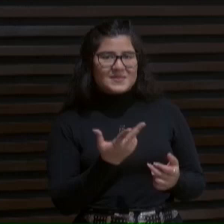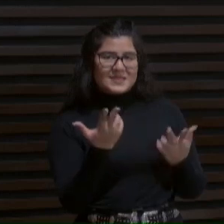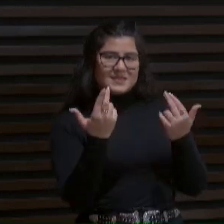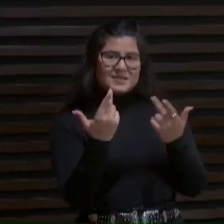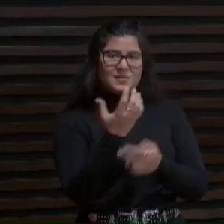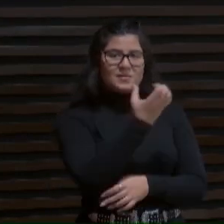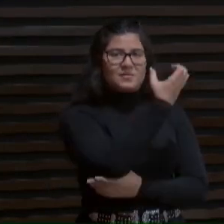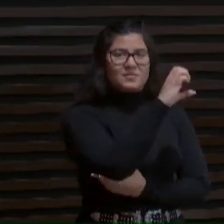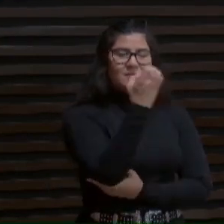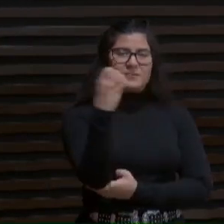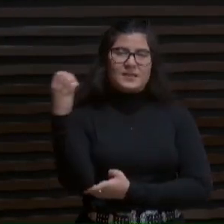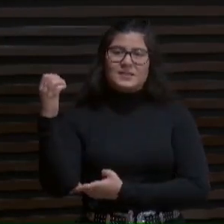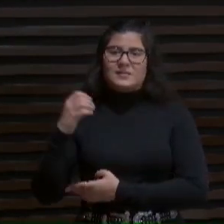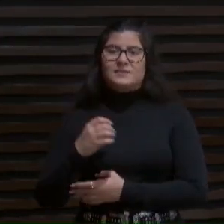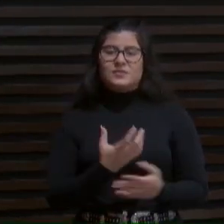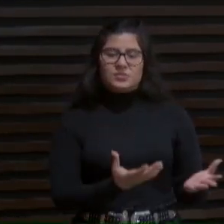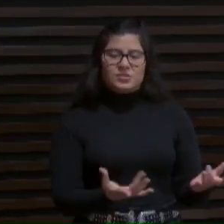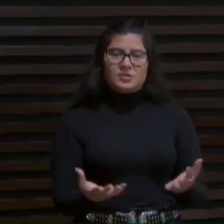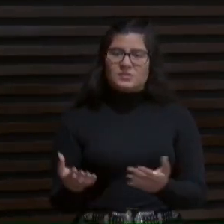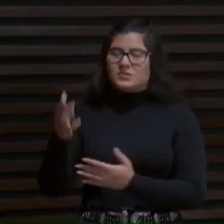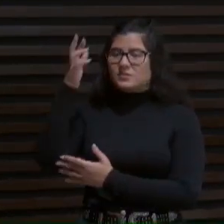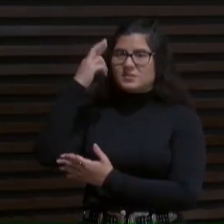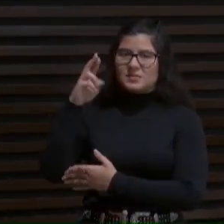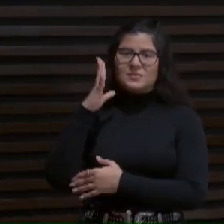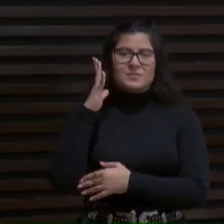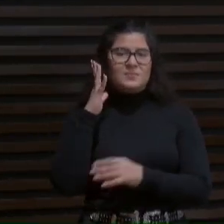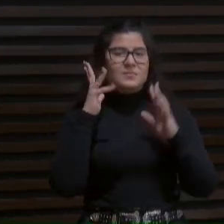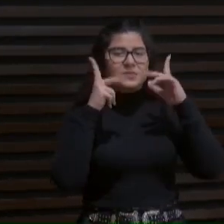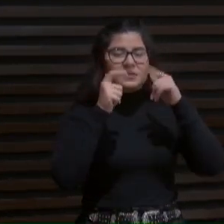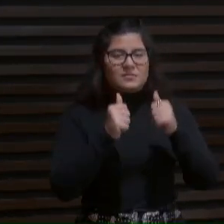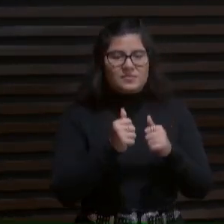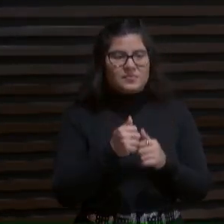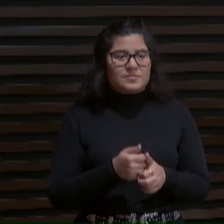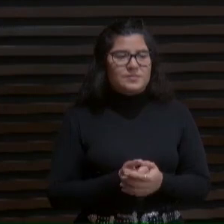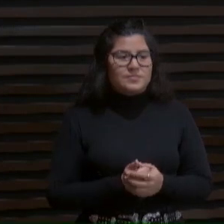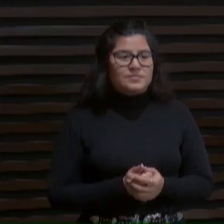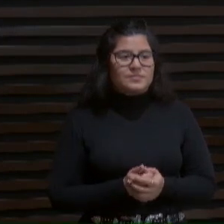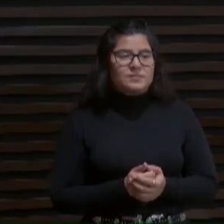Senhor. Seria um lugar maravilhoso, seria como Éden, não em termos de